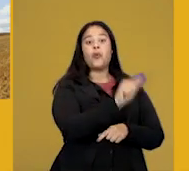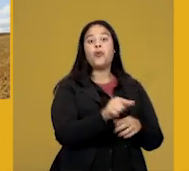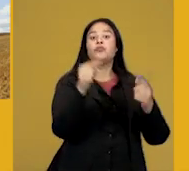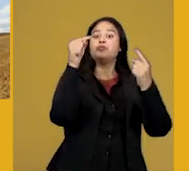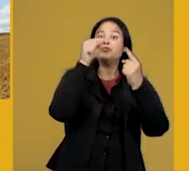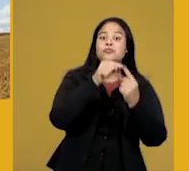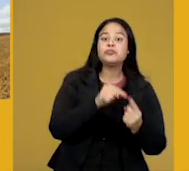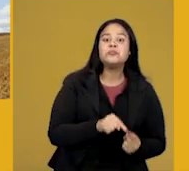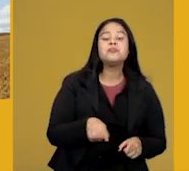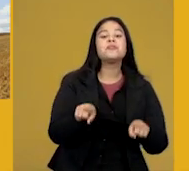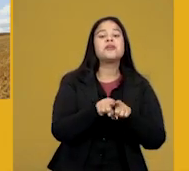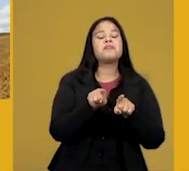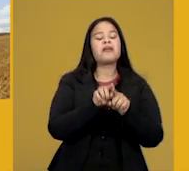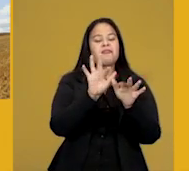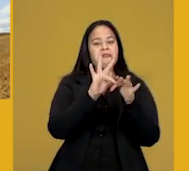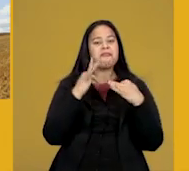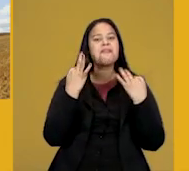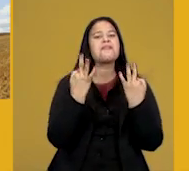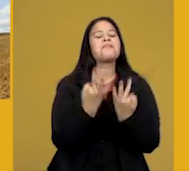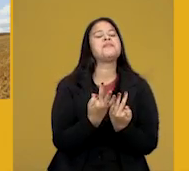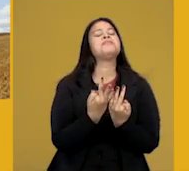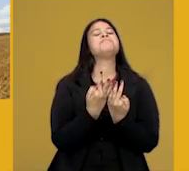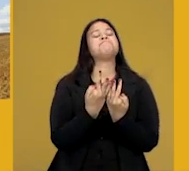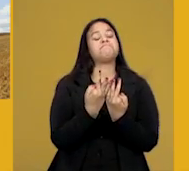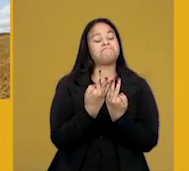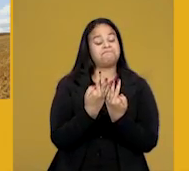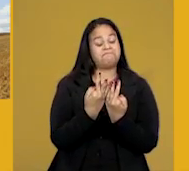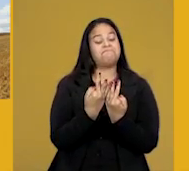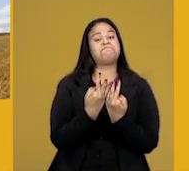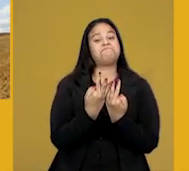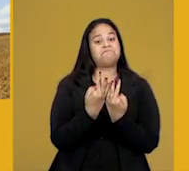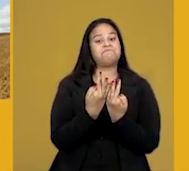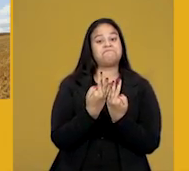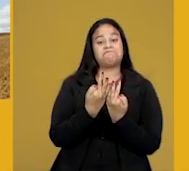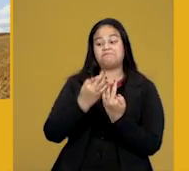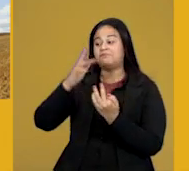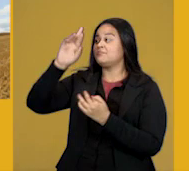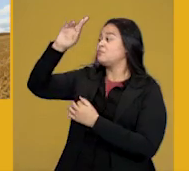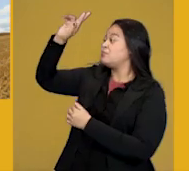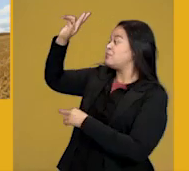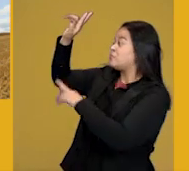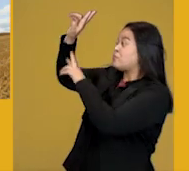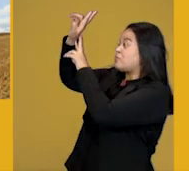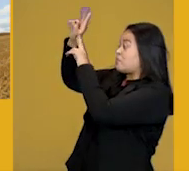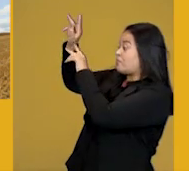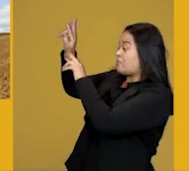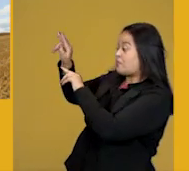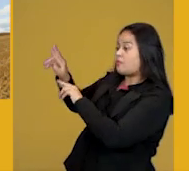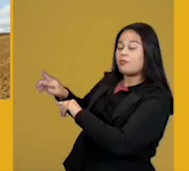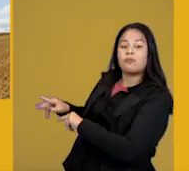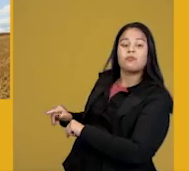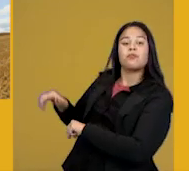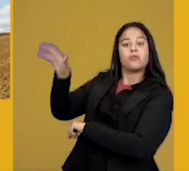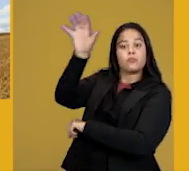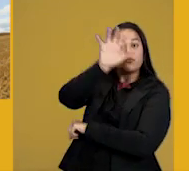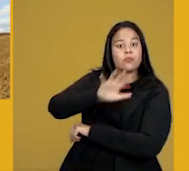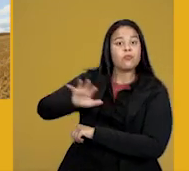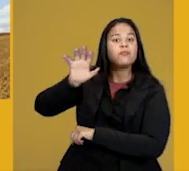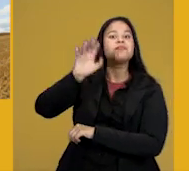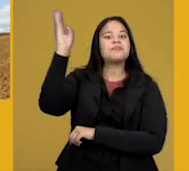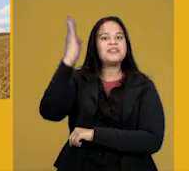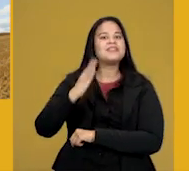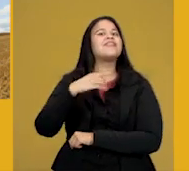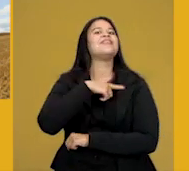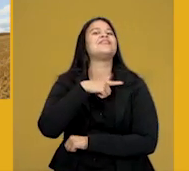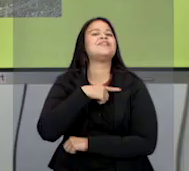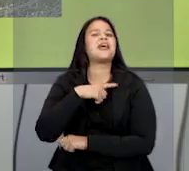agricultura mais familiar, ou seja, você tem essa diversidade dentro desse espaço rural brasileiro, né? Então você